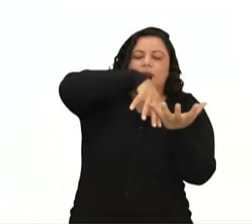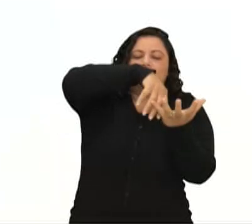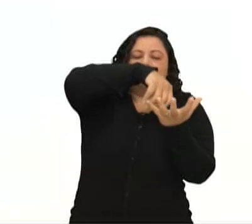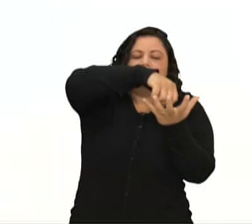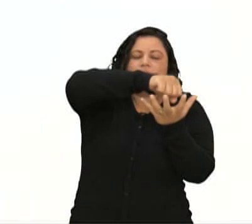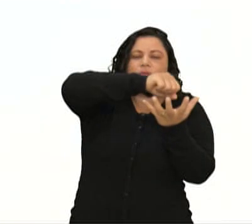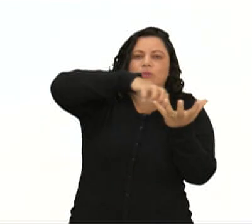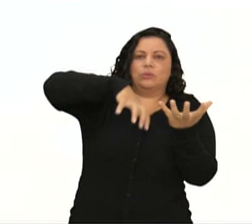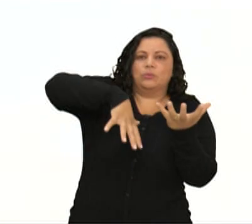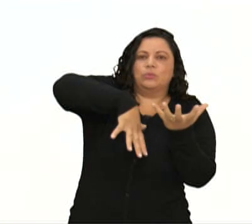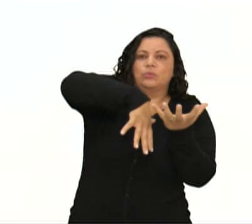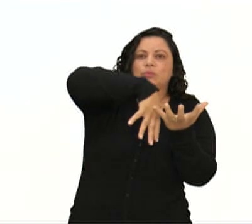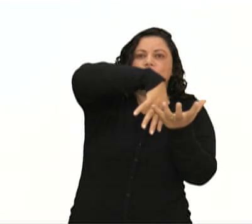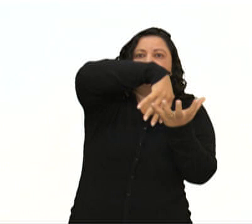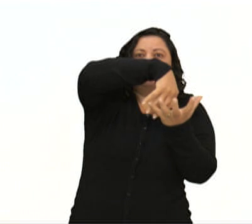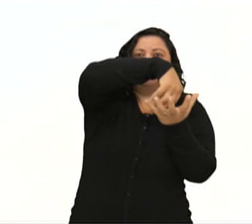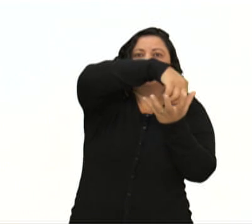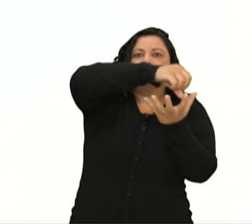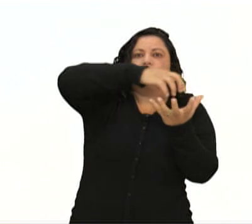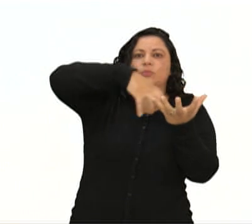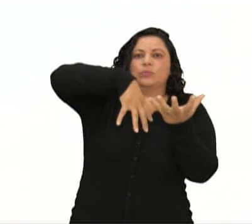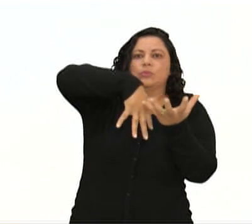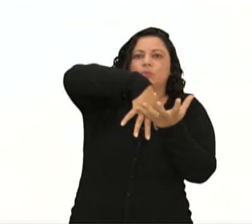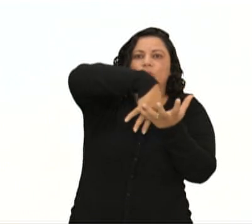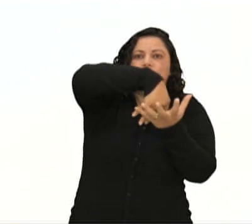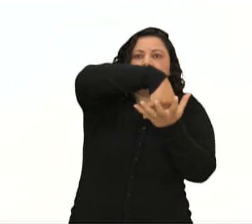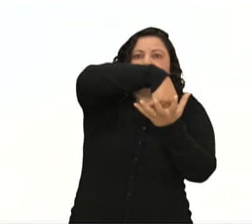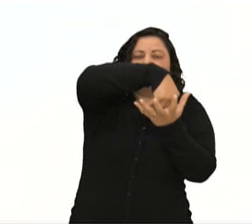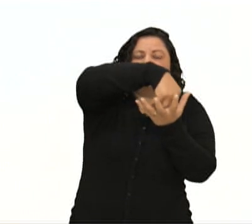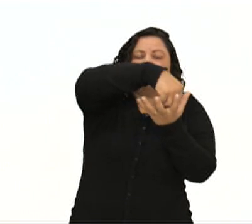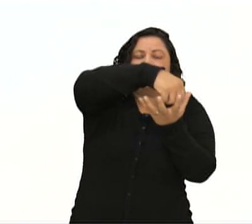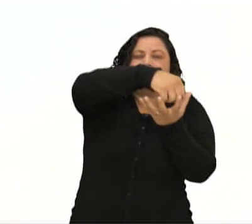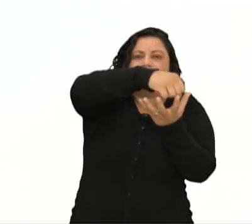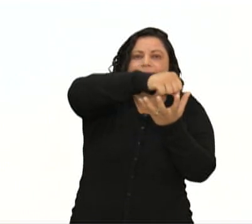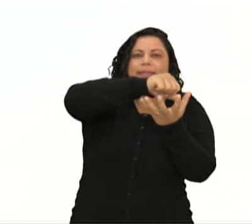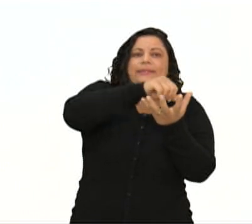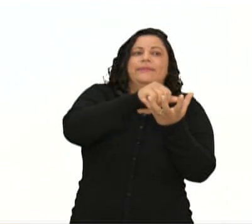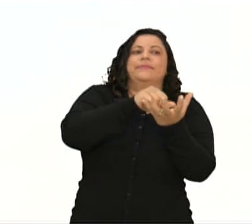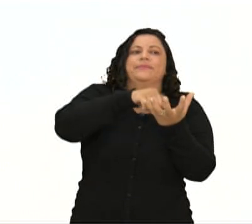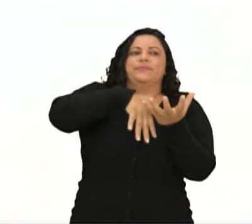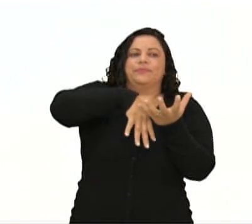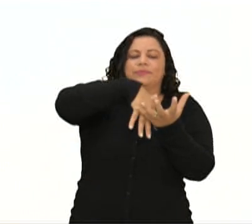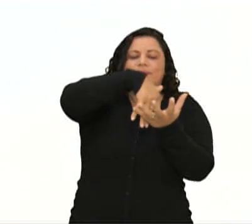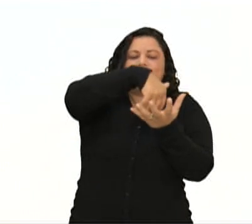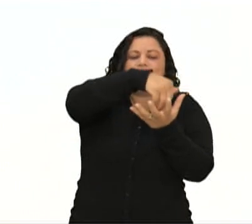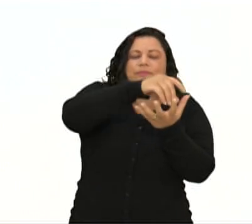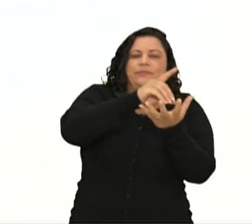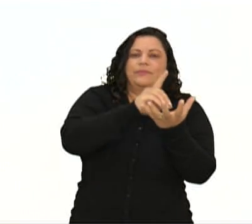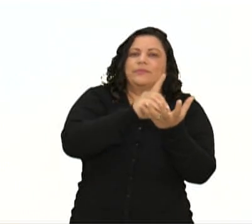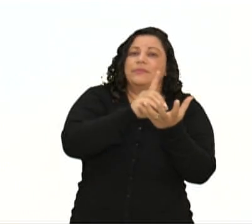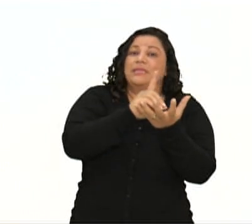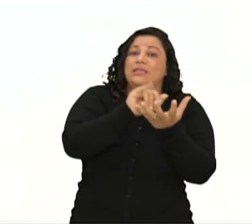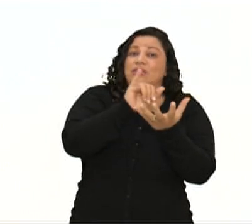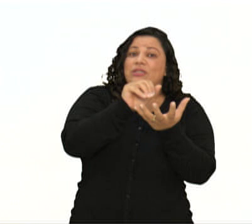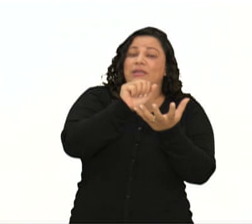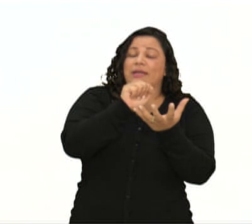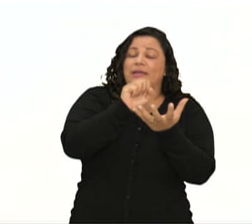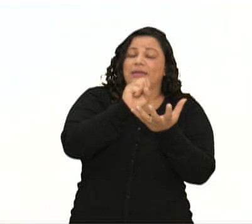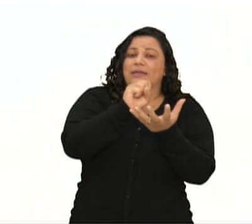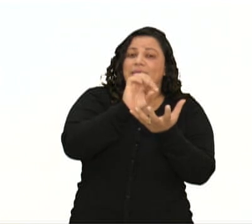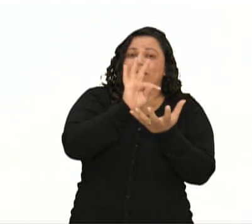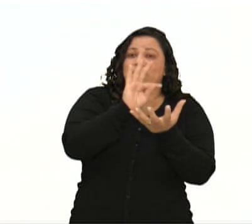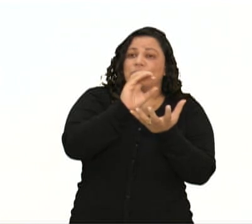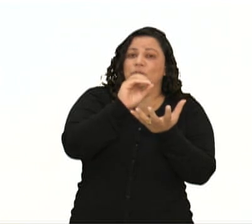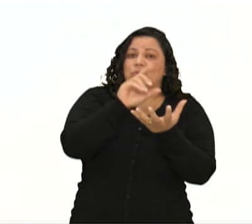impulsionando o sangue para cima, para as artérias, aí sim que nós falamos em sístole. E percebam nessa